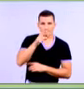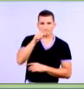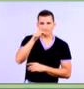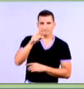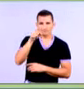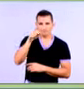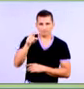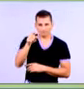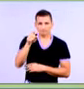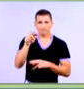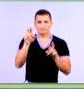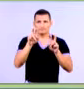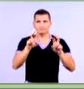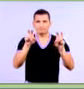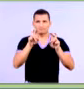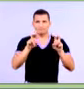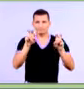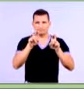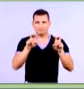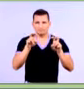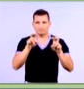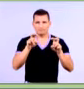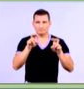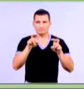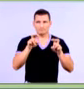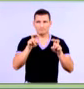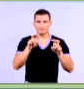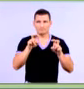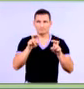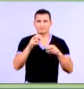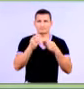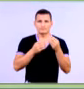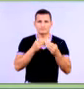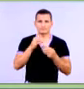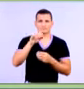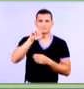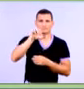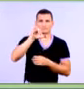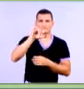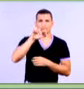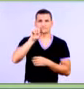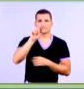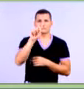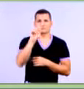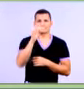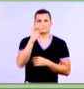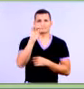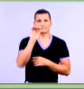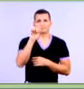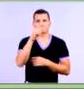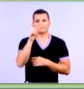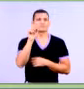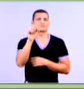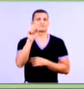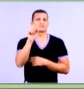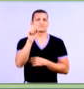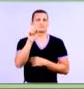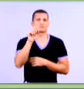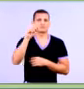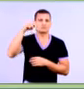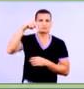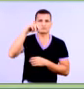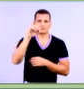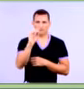árvore, na computação, eu vou trabalhar como se fosse o quê? Ligações, né? O que é o nó folha? Quando eu tenho um